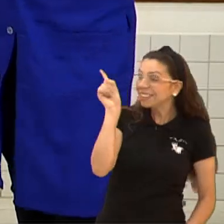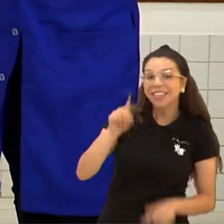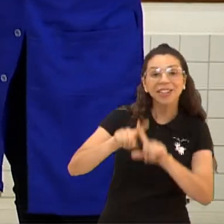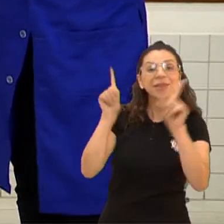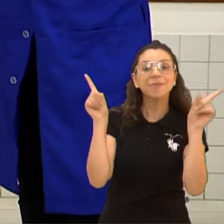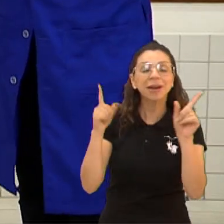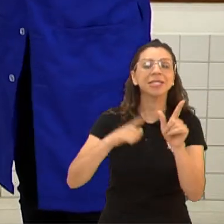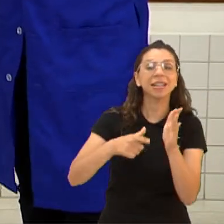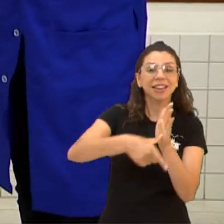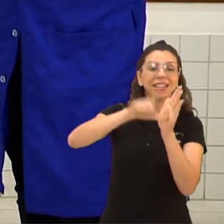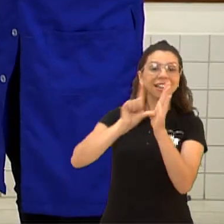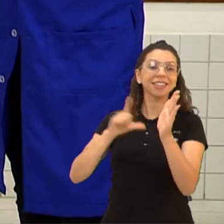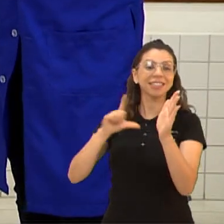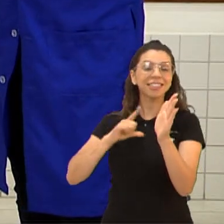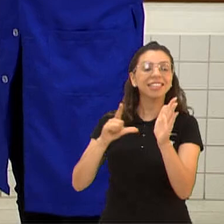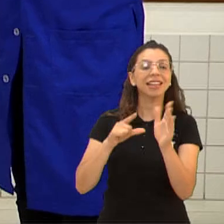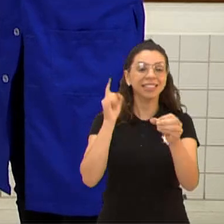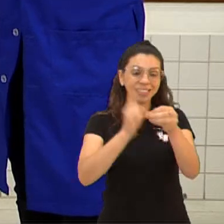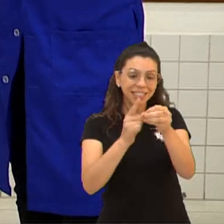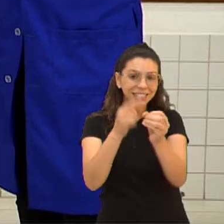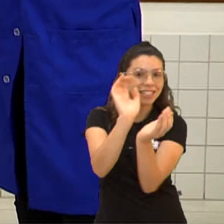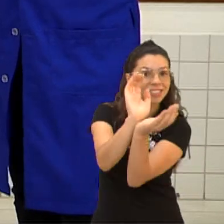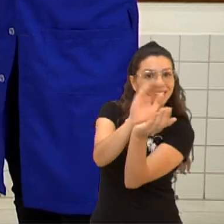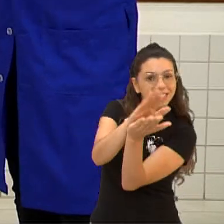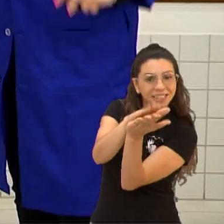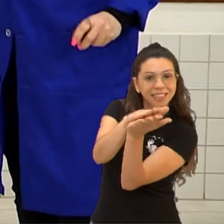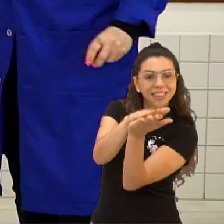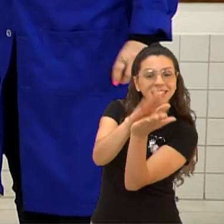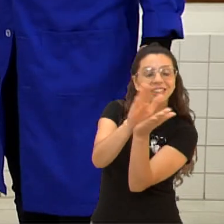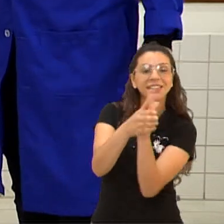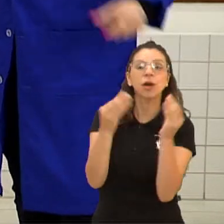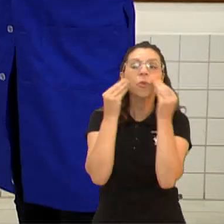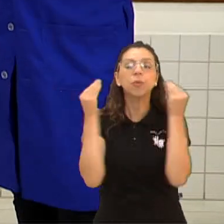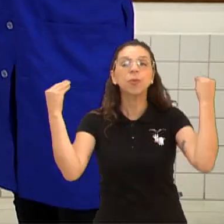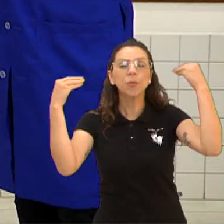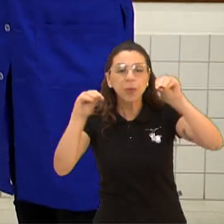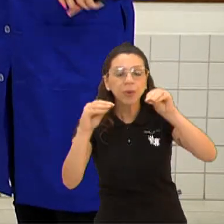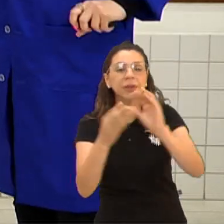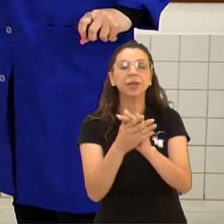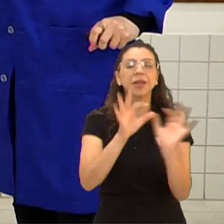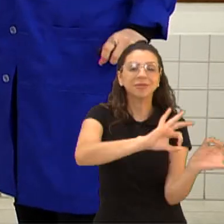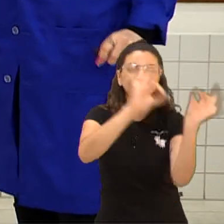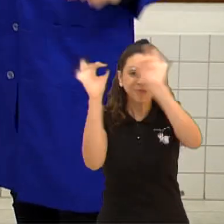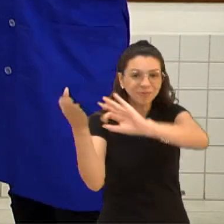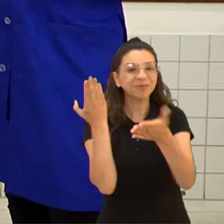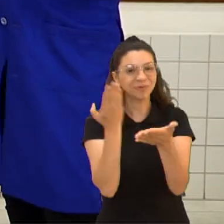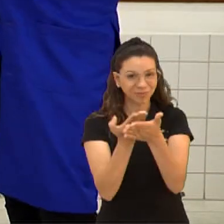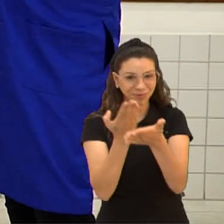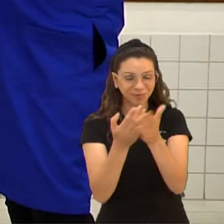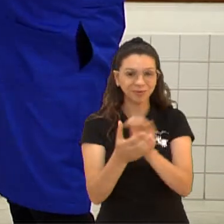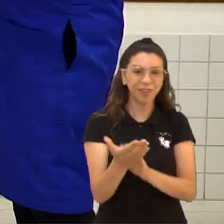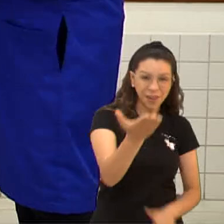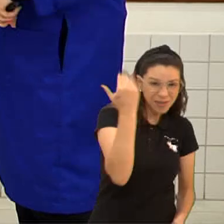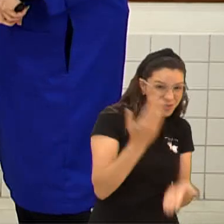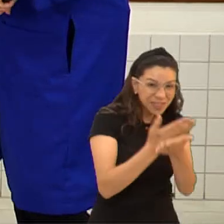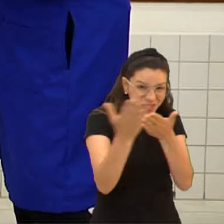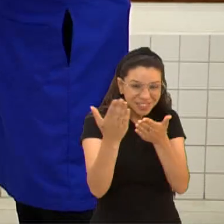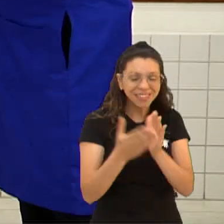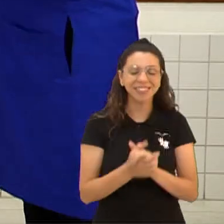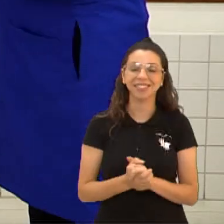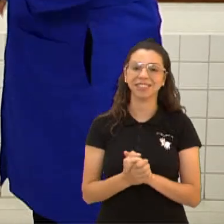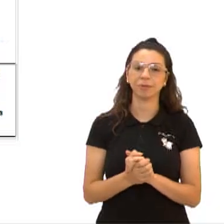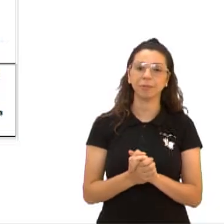do Jacarezinho pedindo para a gente mandar um beijo bem legal, que está todo mundo firme na proposta e assistindo as nossas aulas. Bora lá então para o